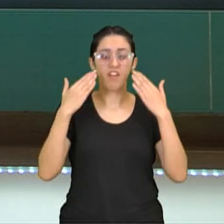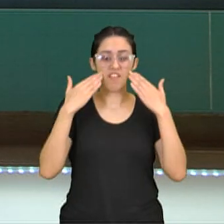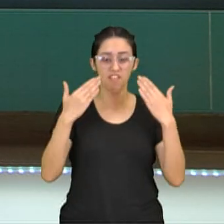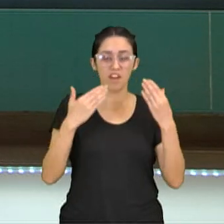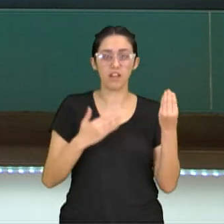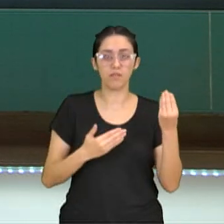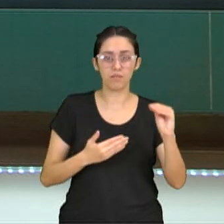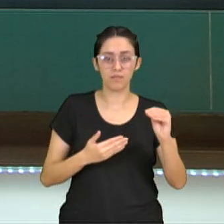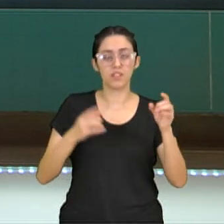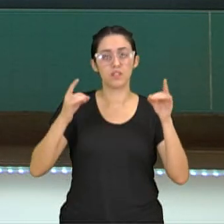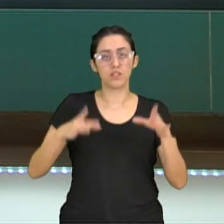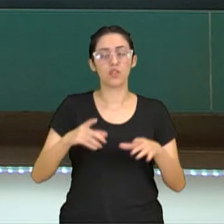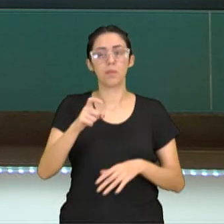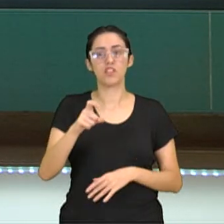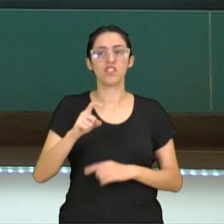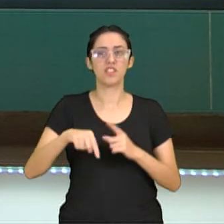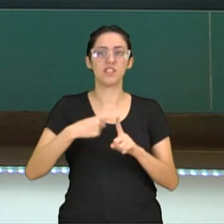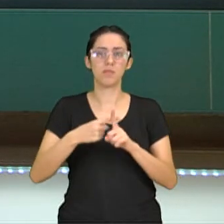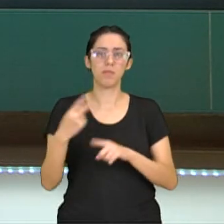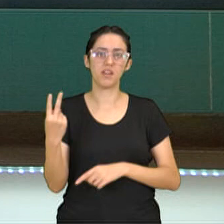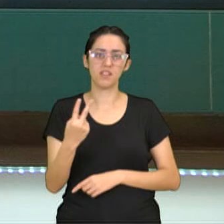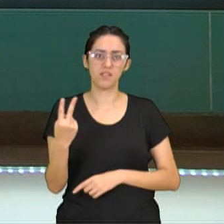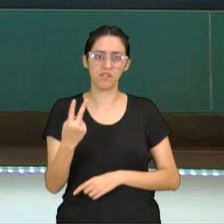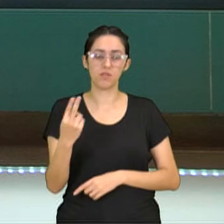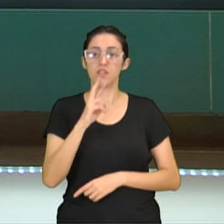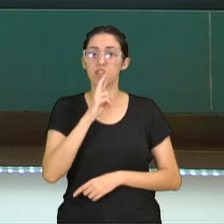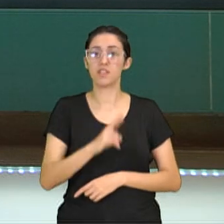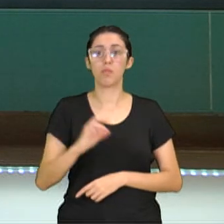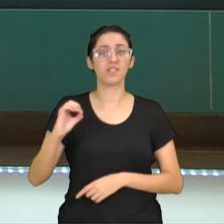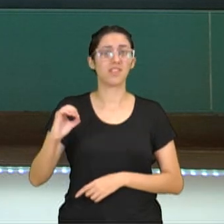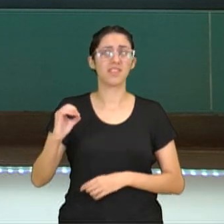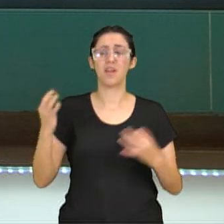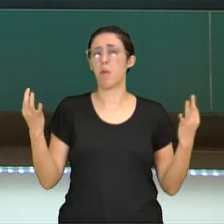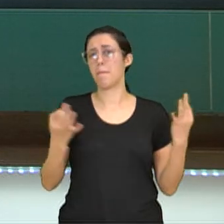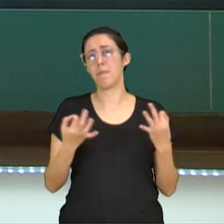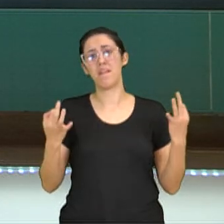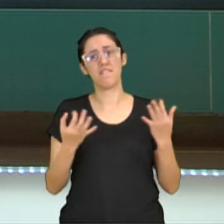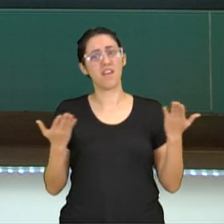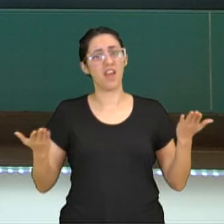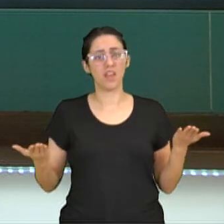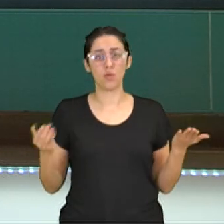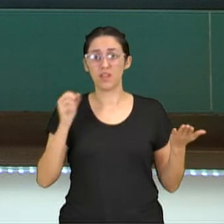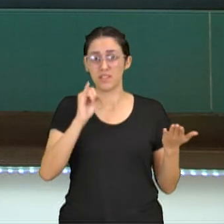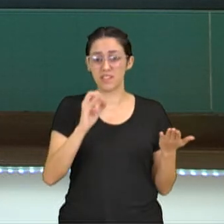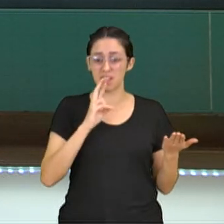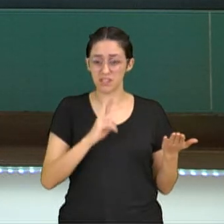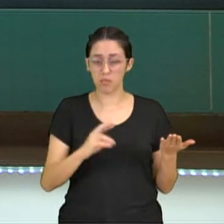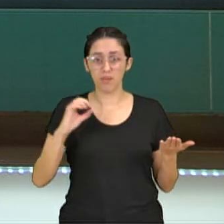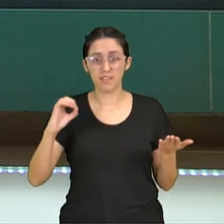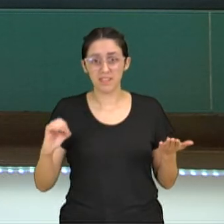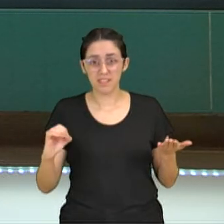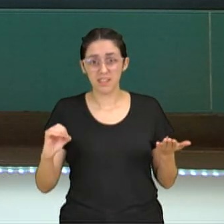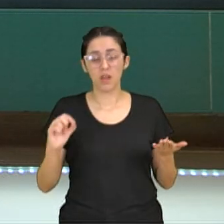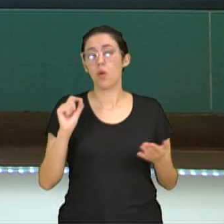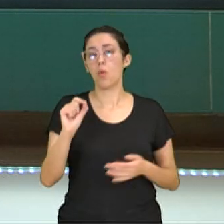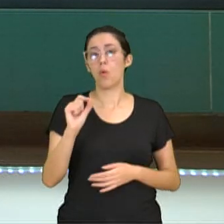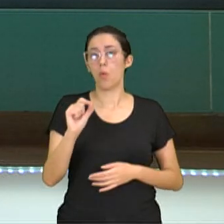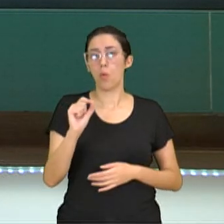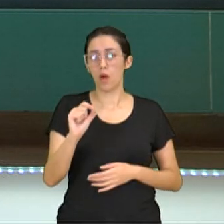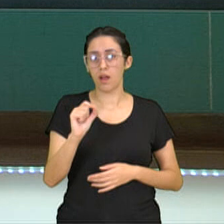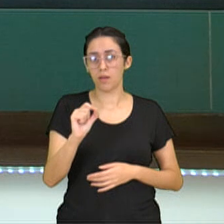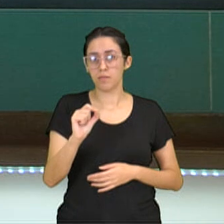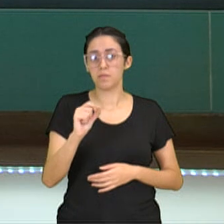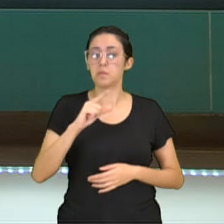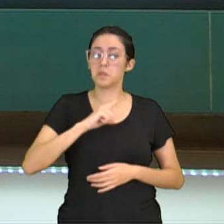sobra o x mais 22. Um produto que dá zero. Perfeito, quando você tem um produto que dá zero, significa que uma das duas